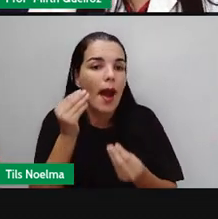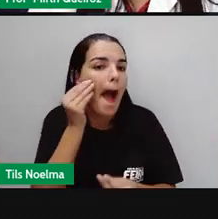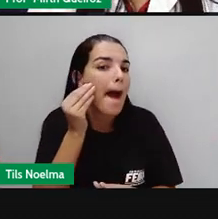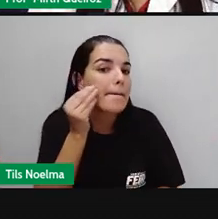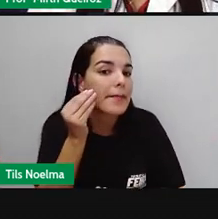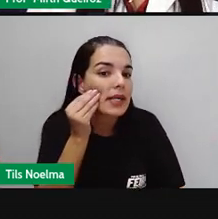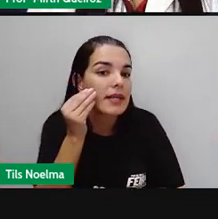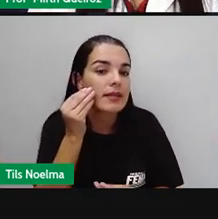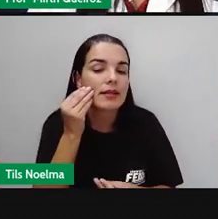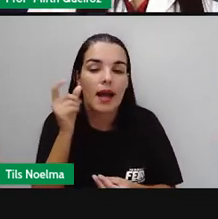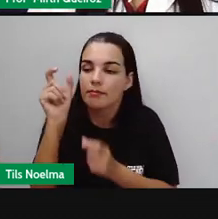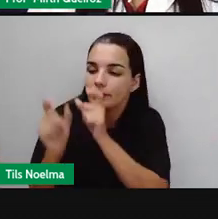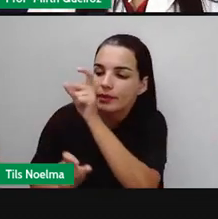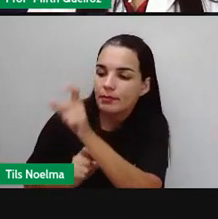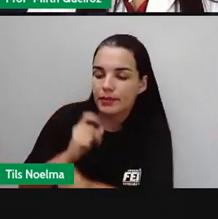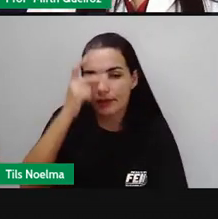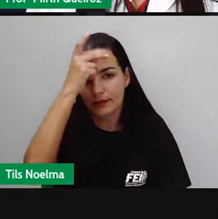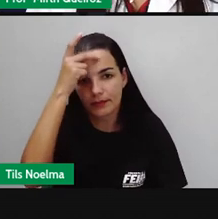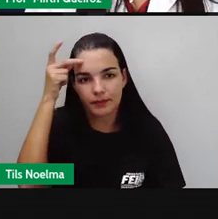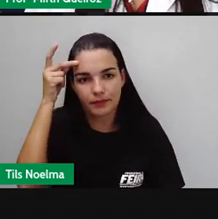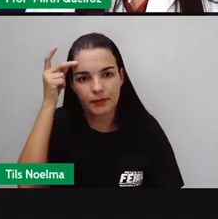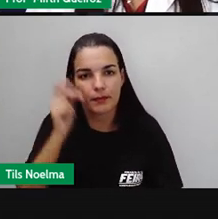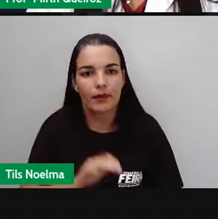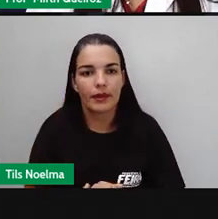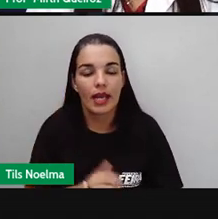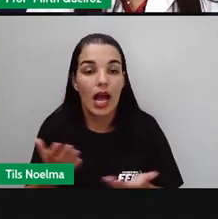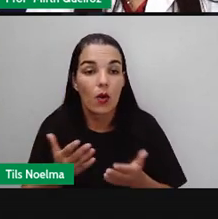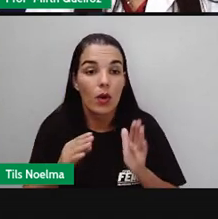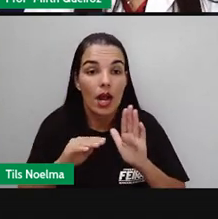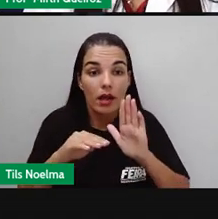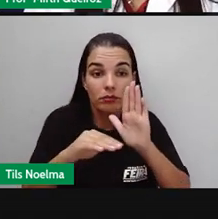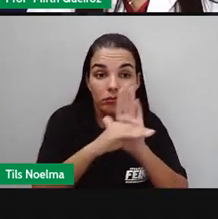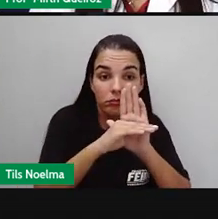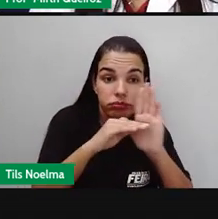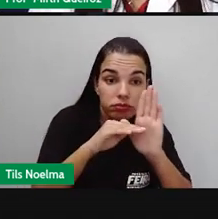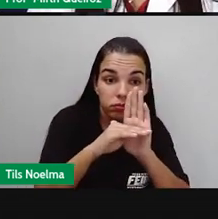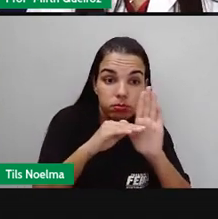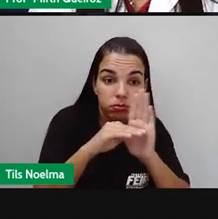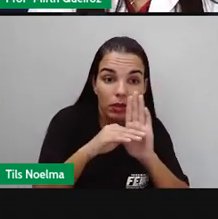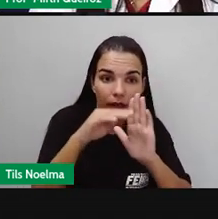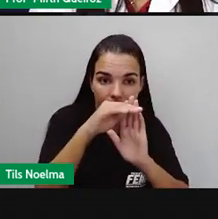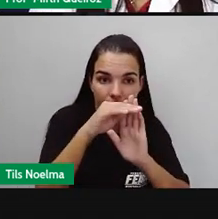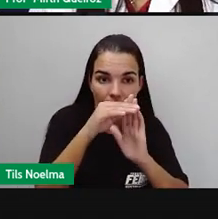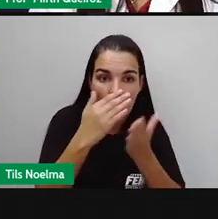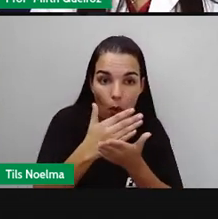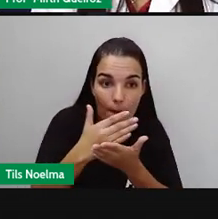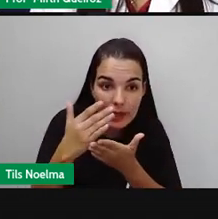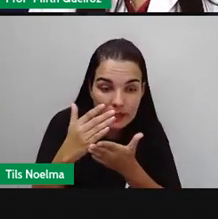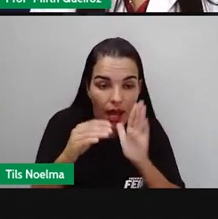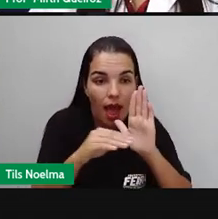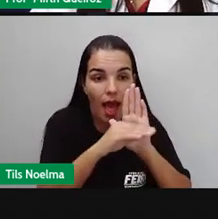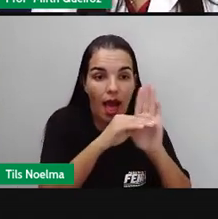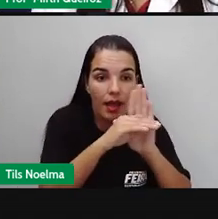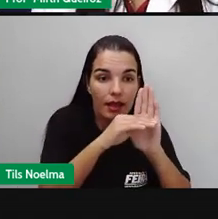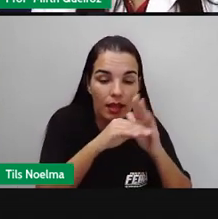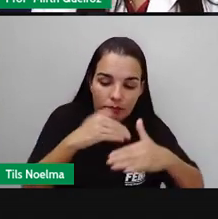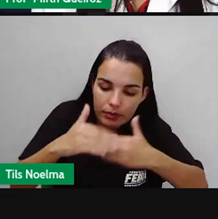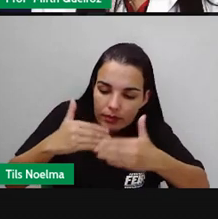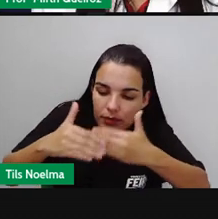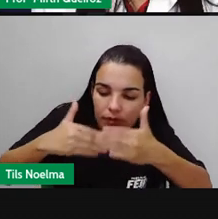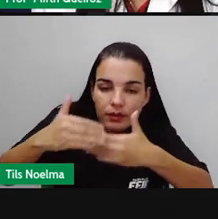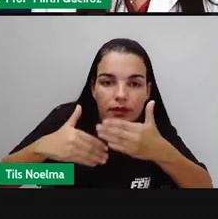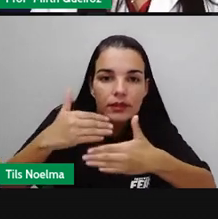os personagens aí da história. Já no desenvolvimento, nesse momento vai se desenrolar os acontecimentos